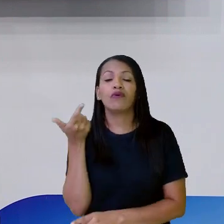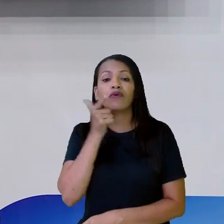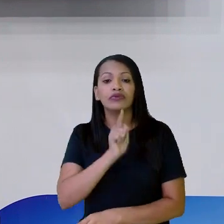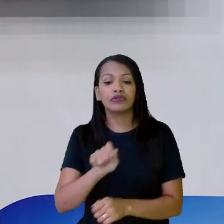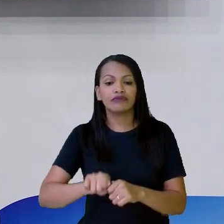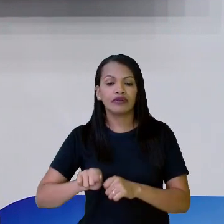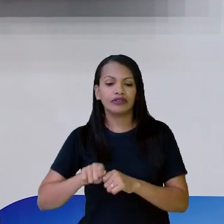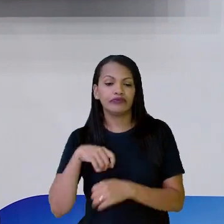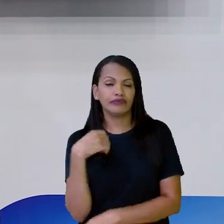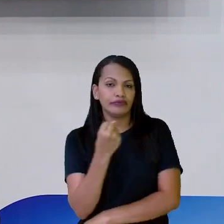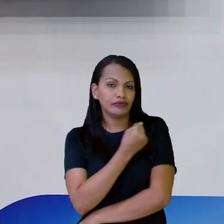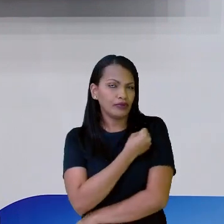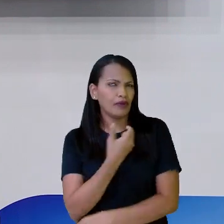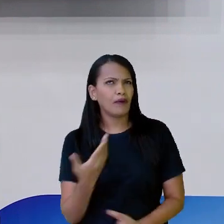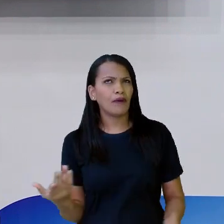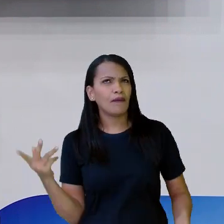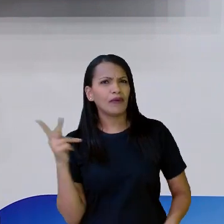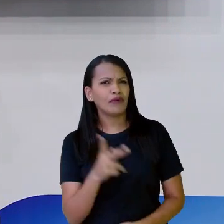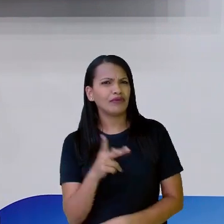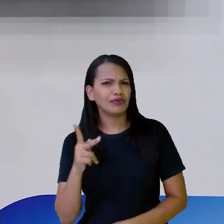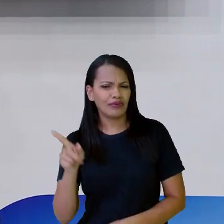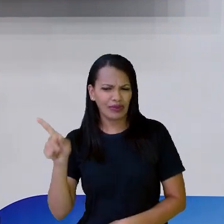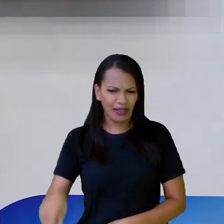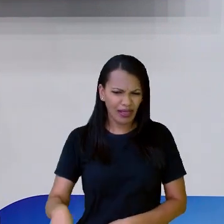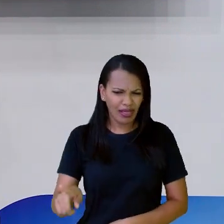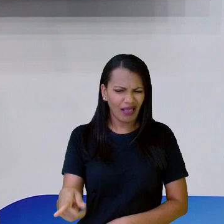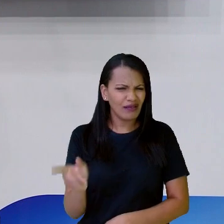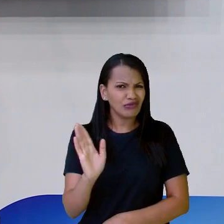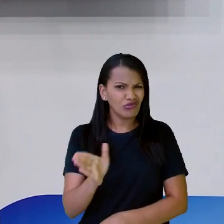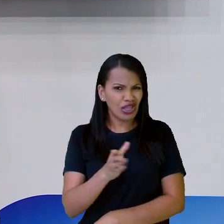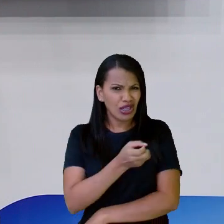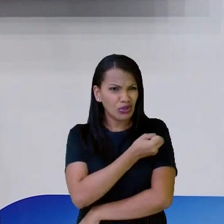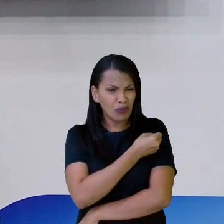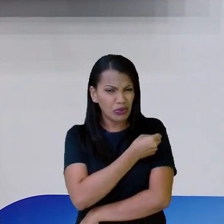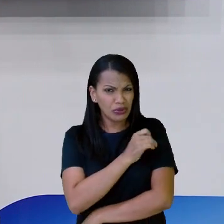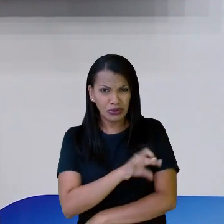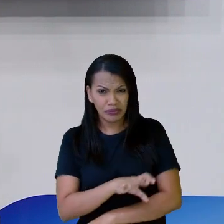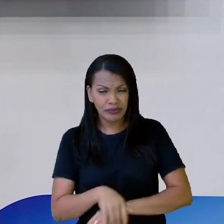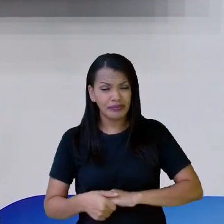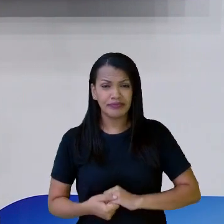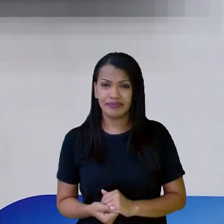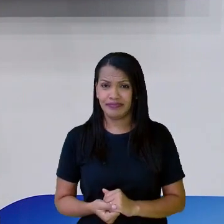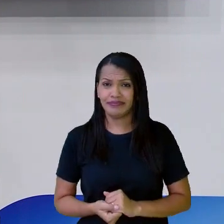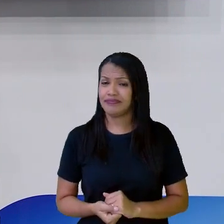nossos números. Oh, professora, mas eles não são só números?